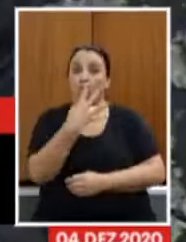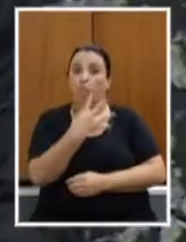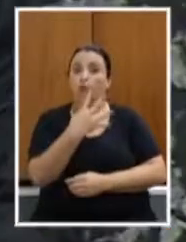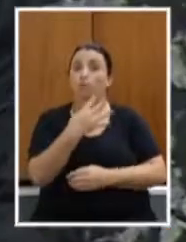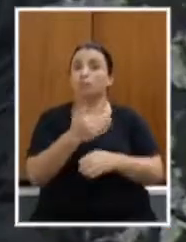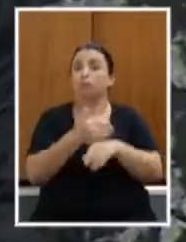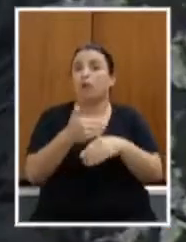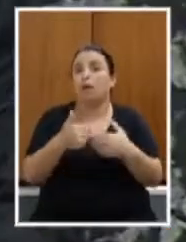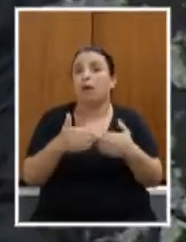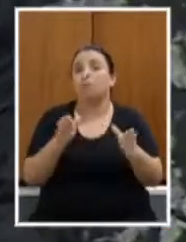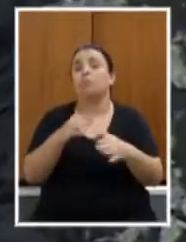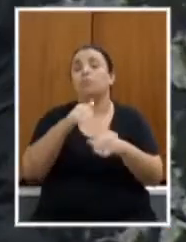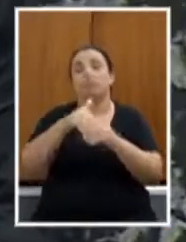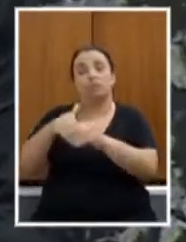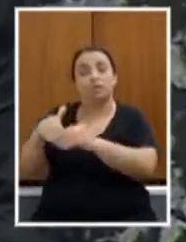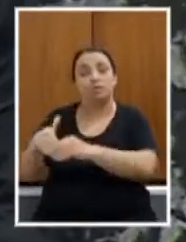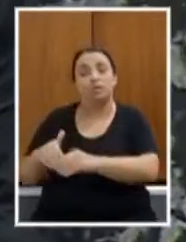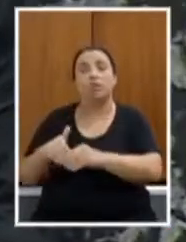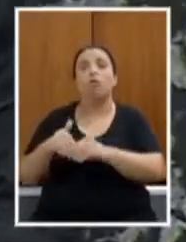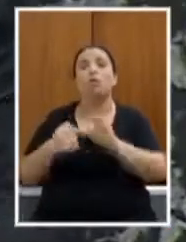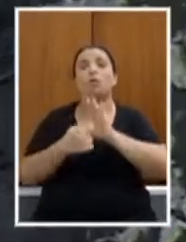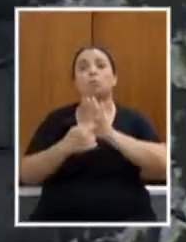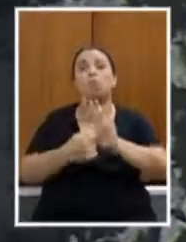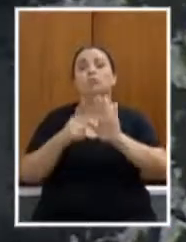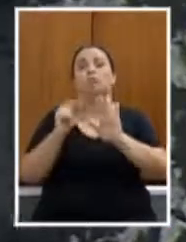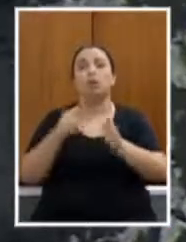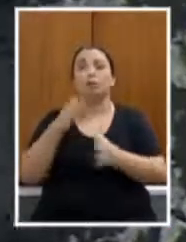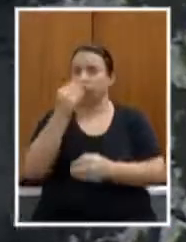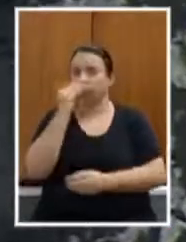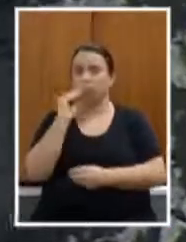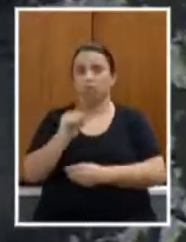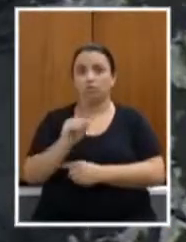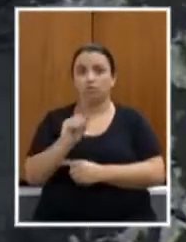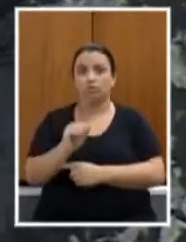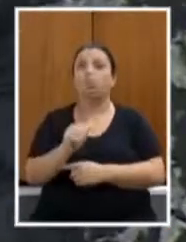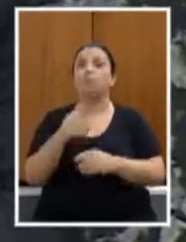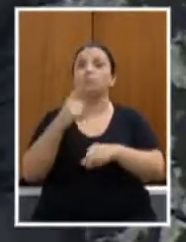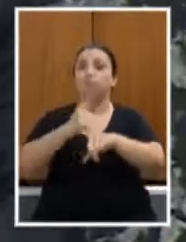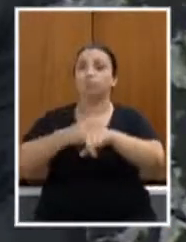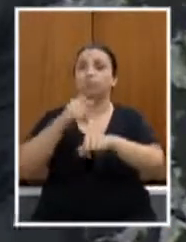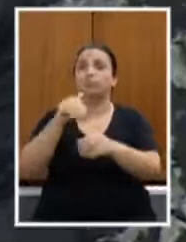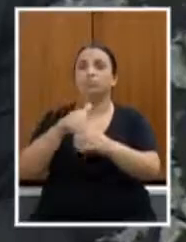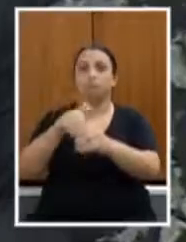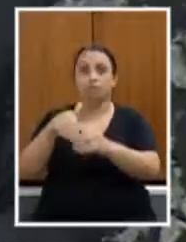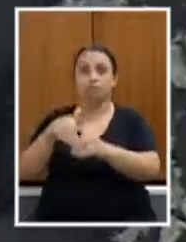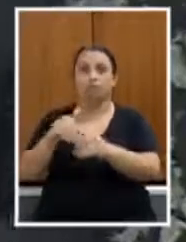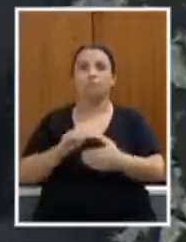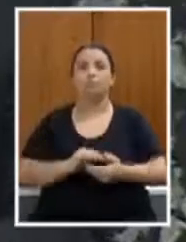5, destacada com parecer pela rejeição. Em votação.